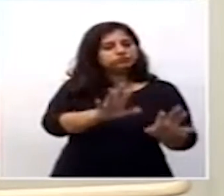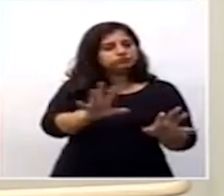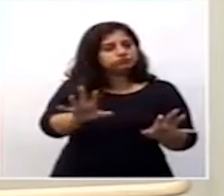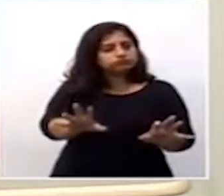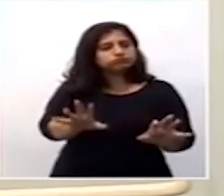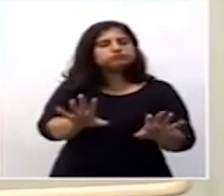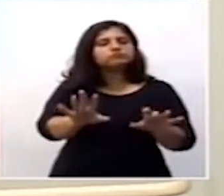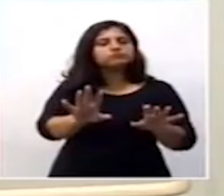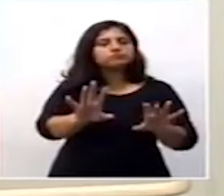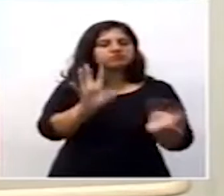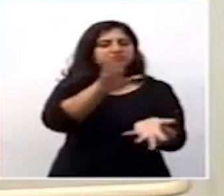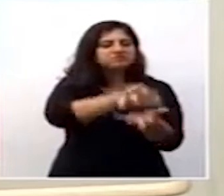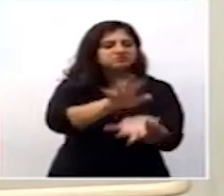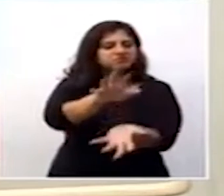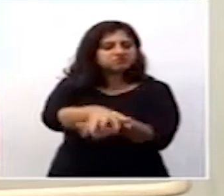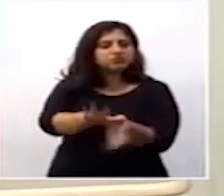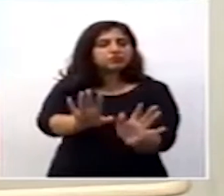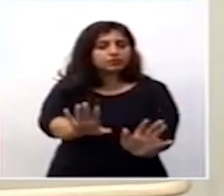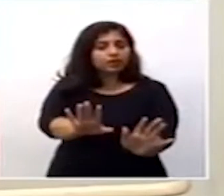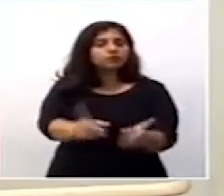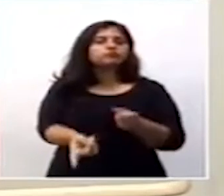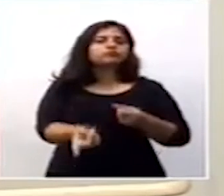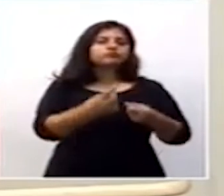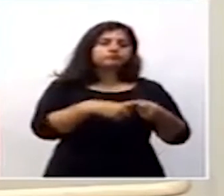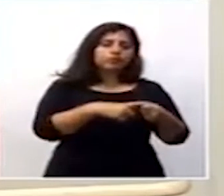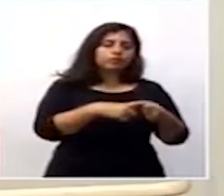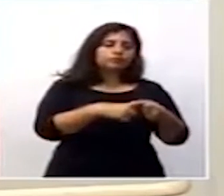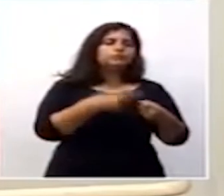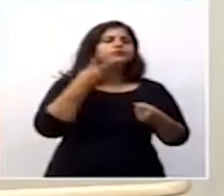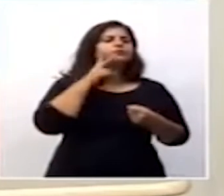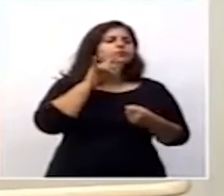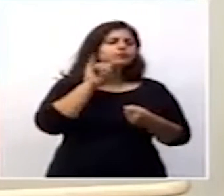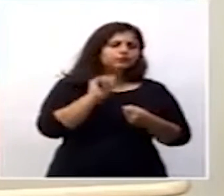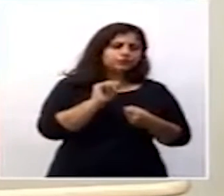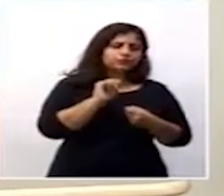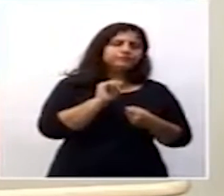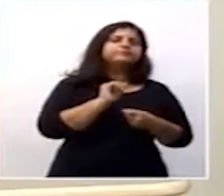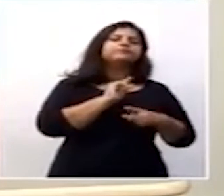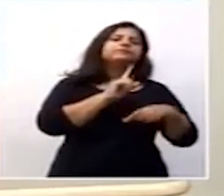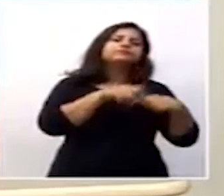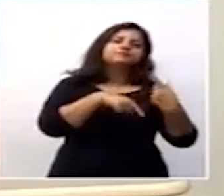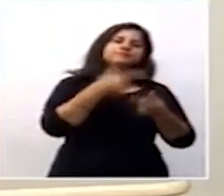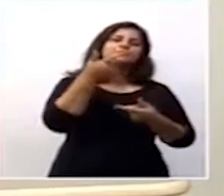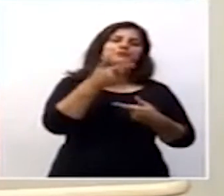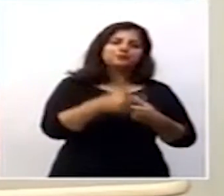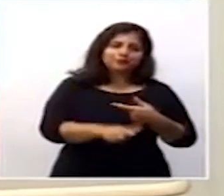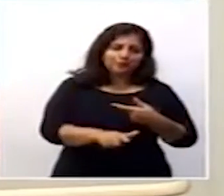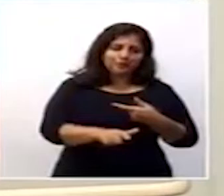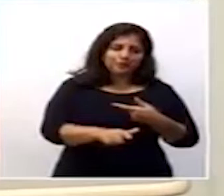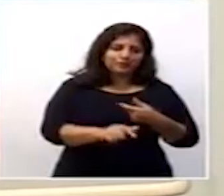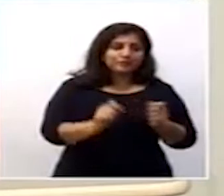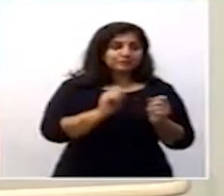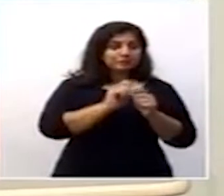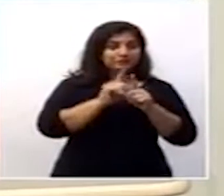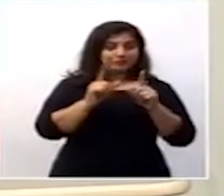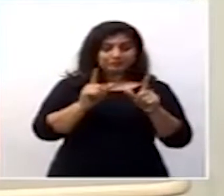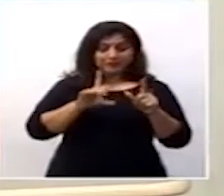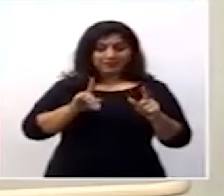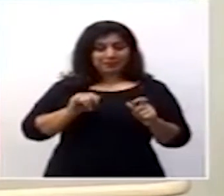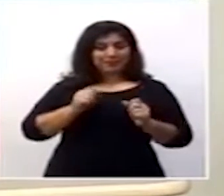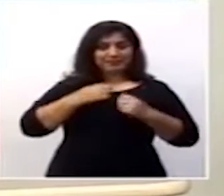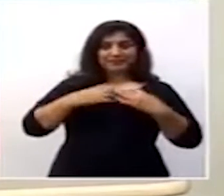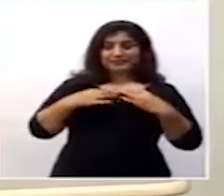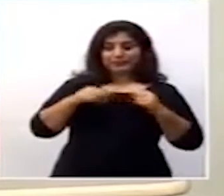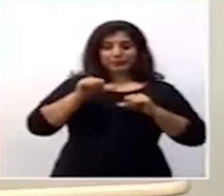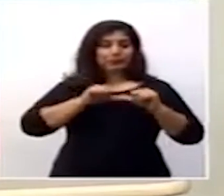para ver, né, se tinha alguma presa lá ou não. Quando deu 2 dias, novamente, Dalma acordou cedo,